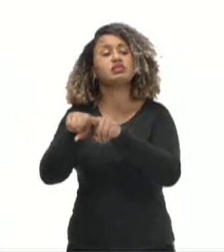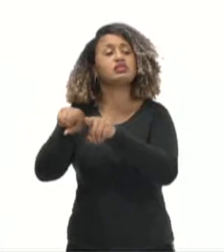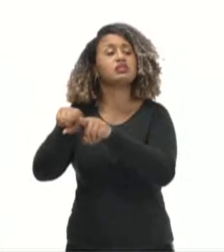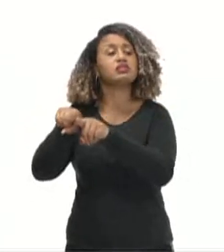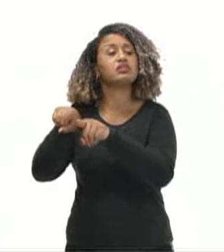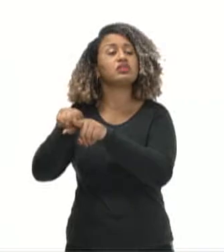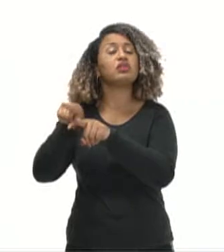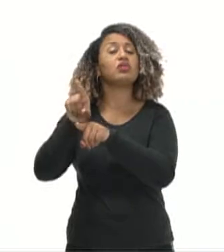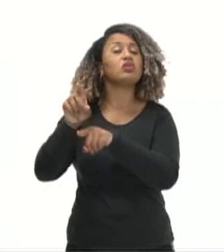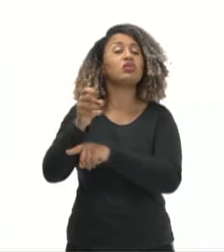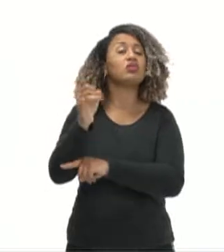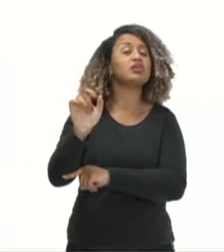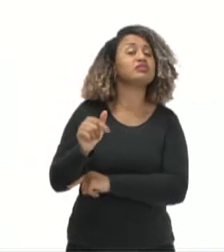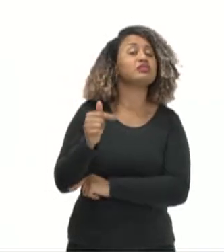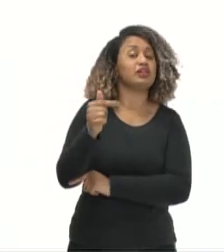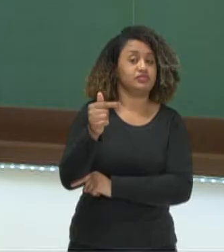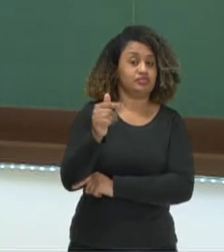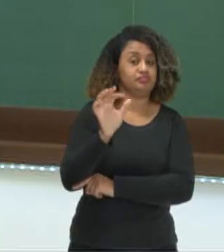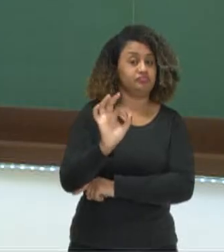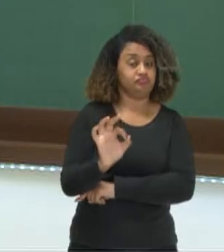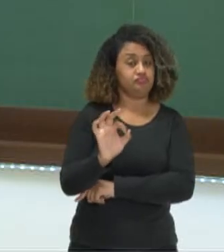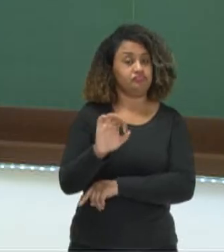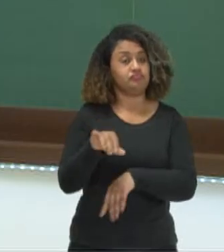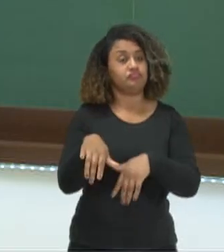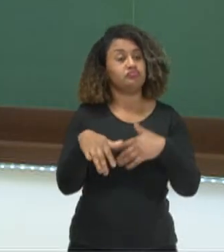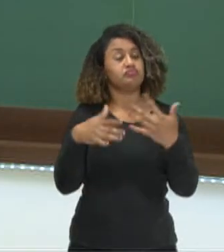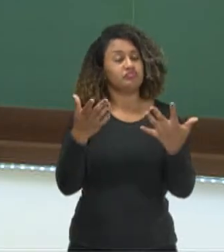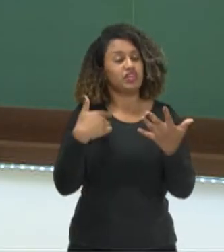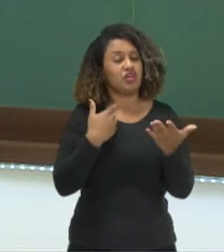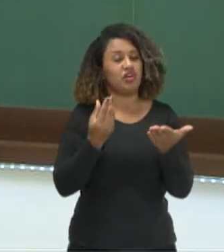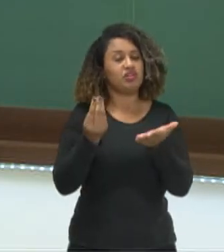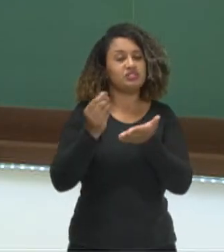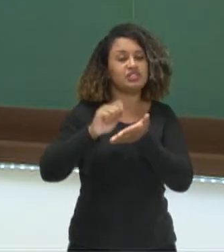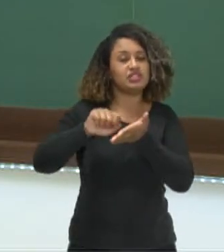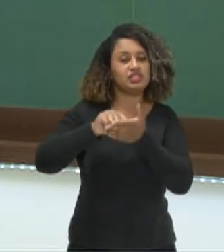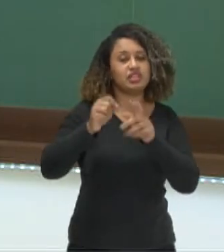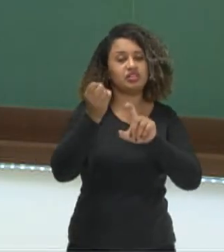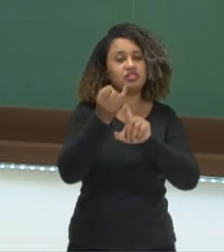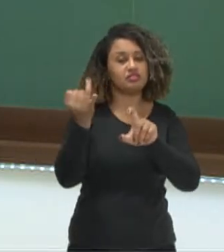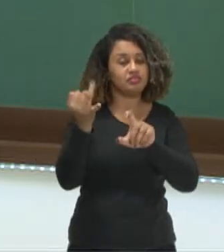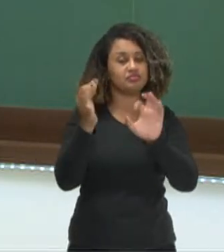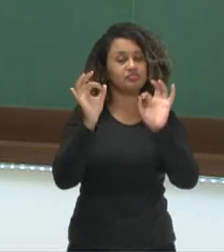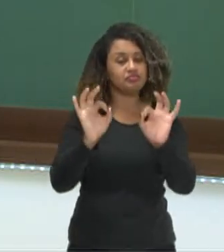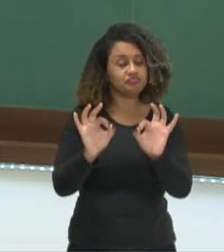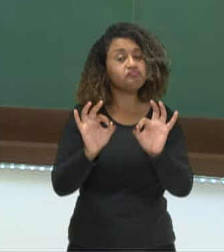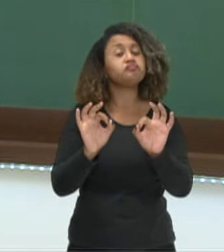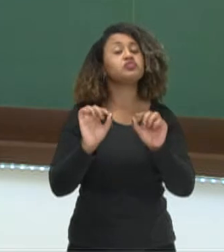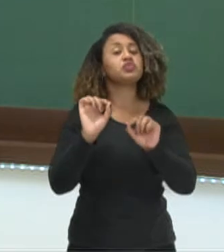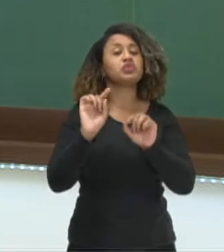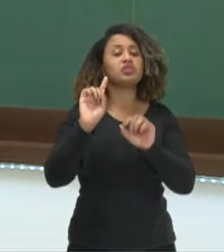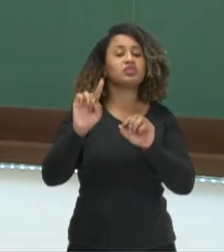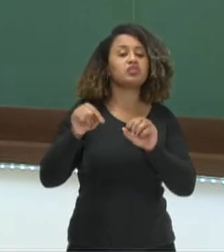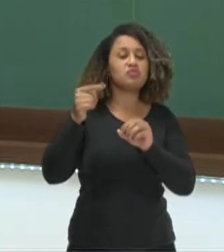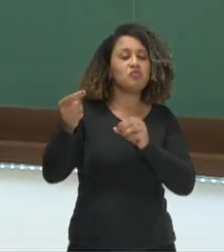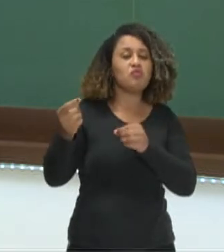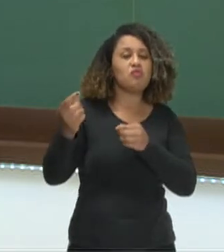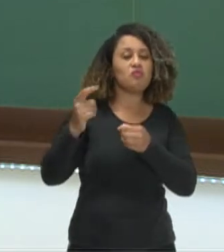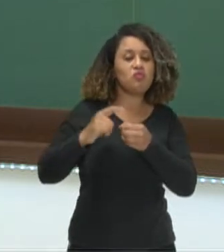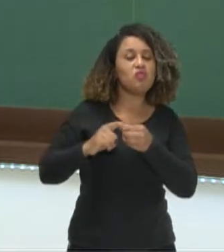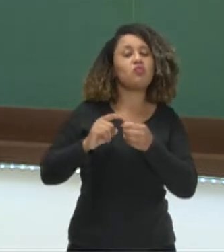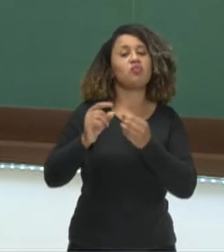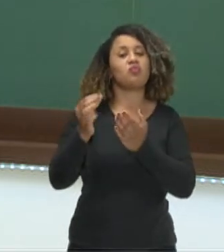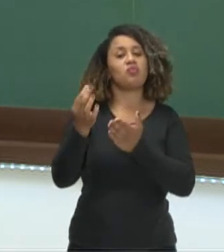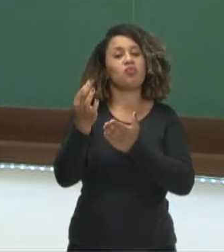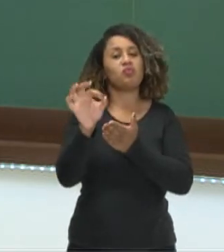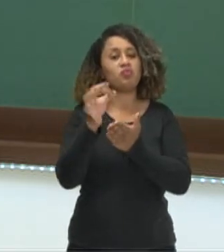4, 5, 6, 7 vezes. E escreva em potência, tá? E logo na sequência, nós